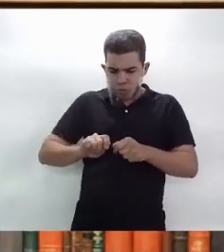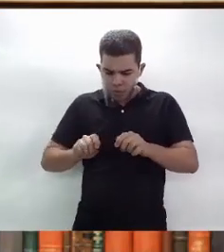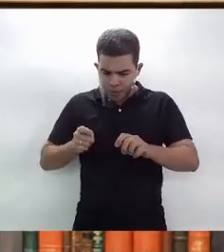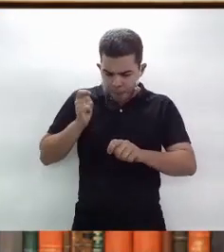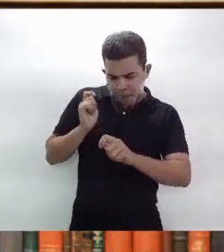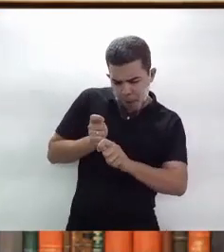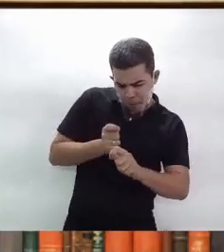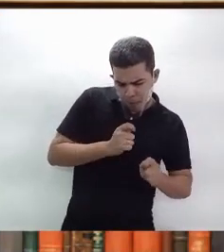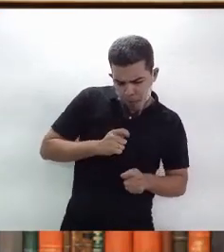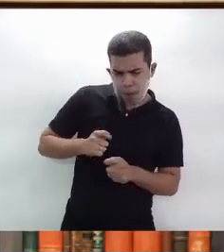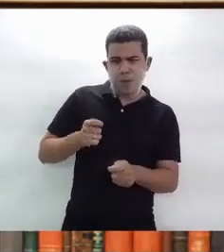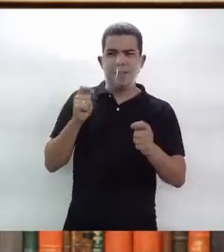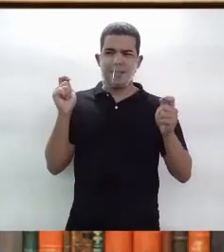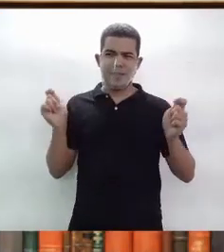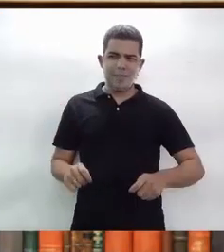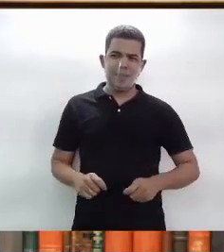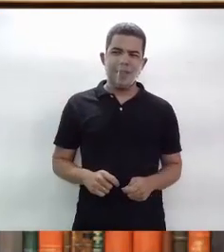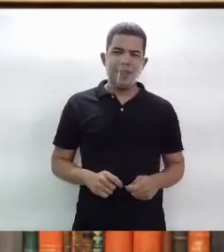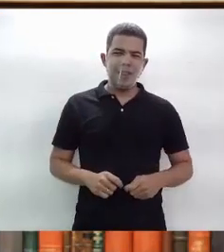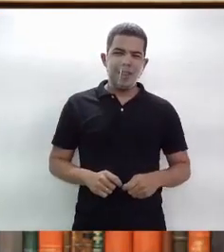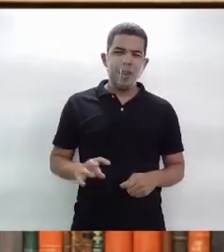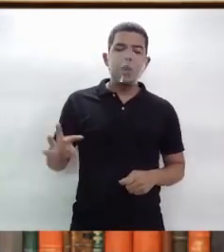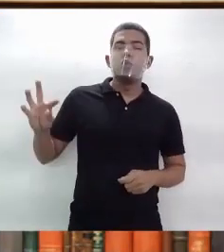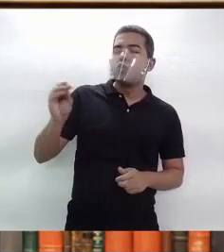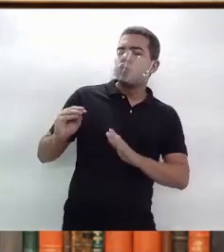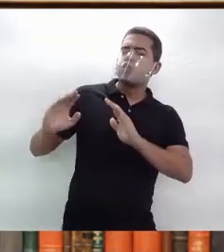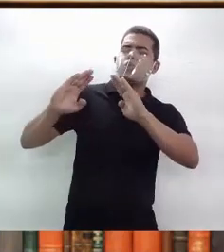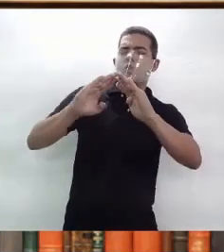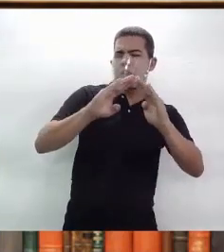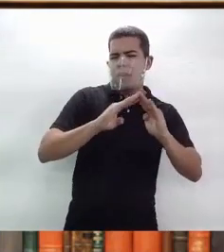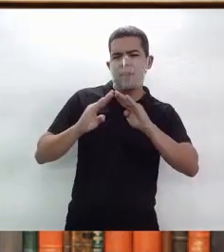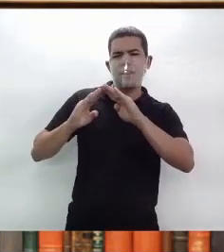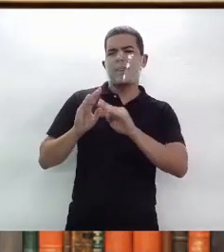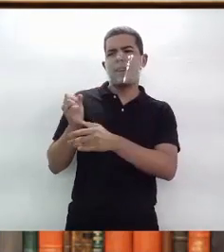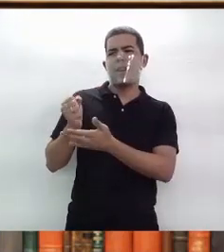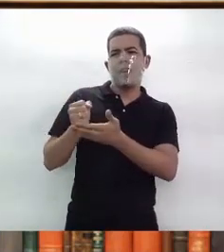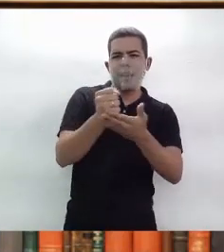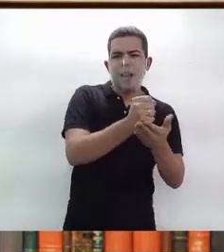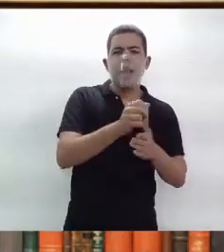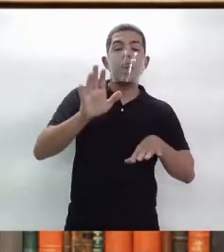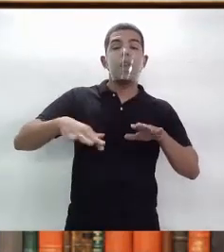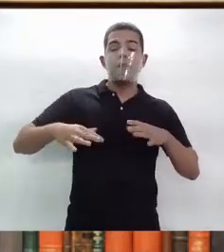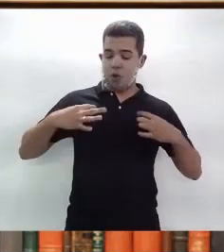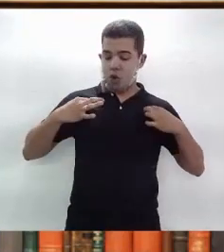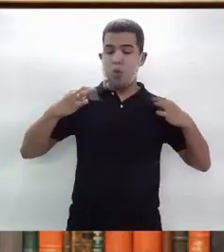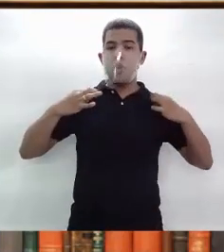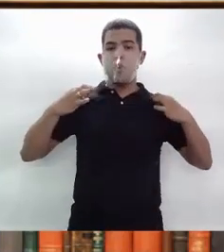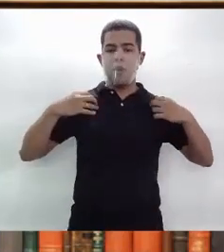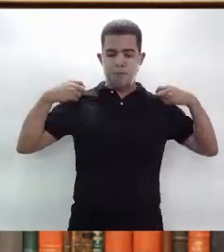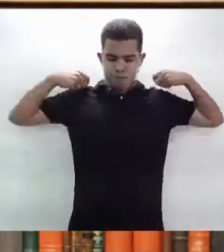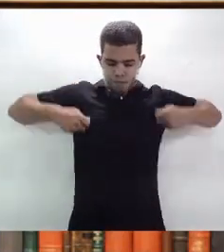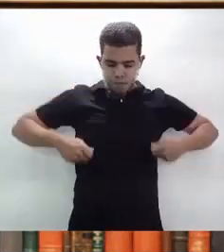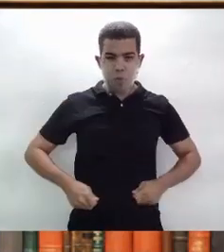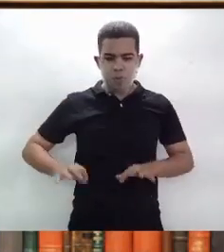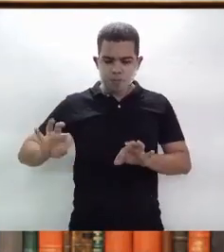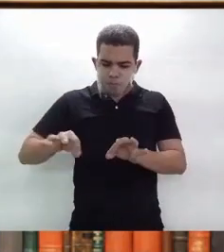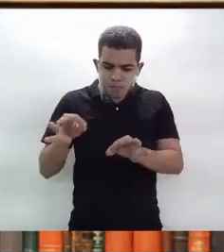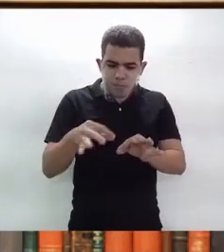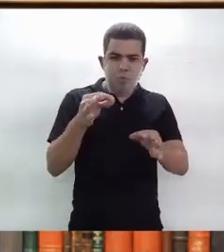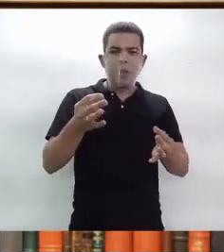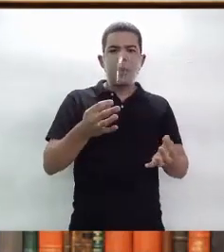desse contexto. Então, toda a comunidade colabora, nem que seja bordando, costurando, fazendo um